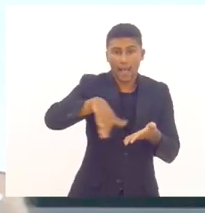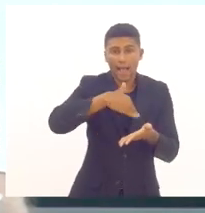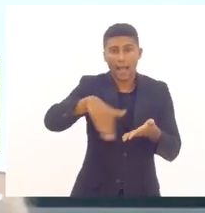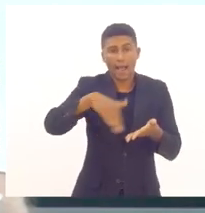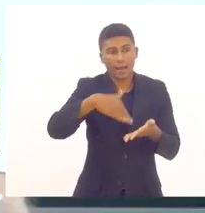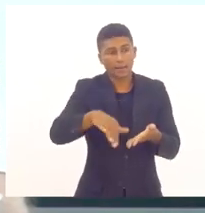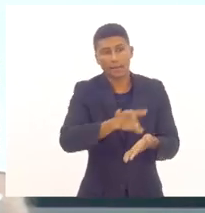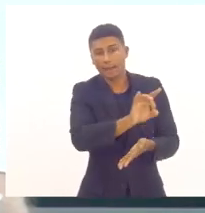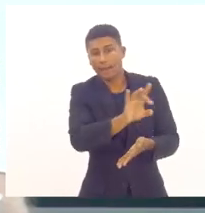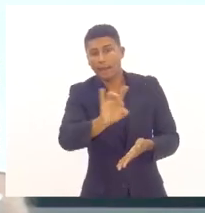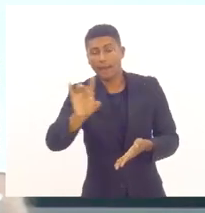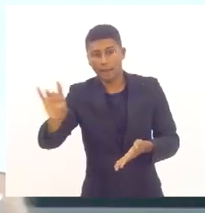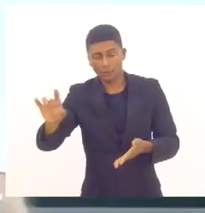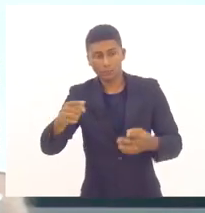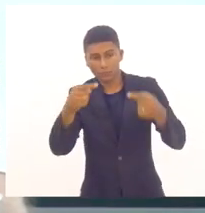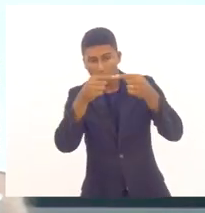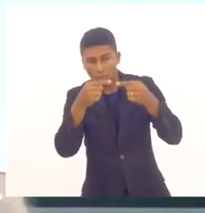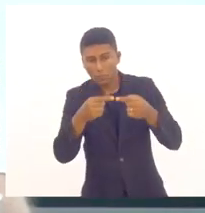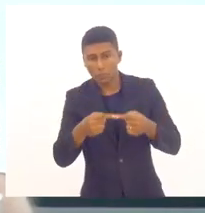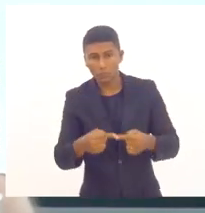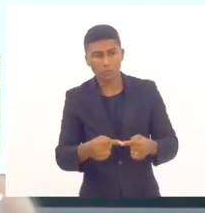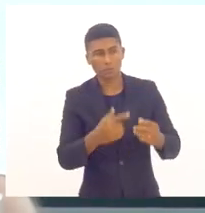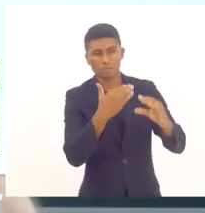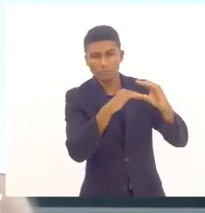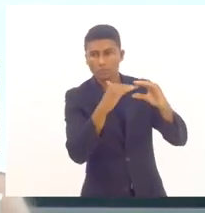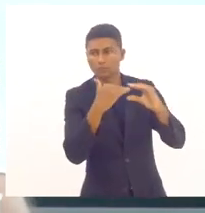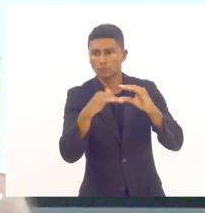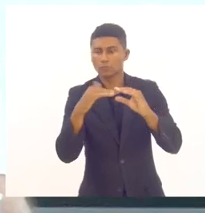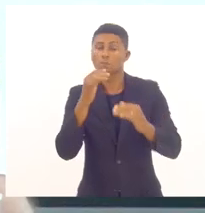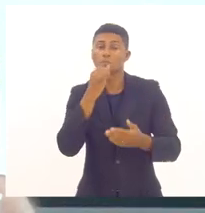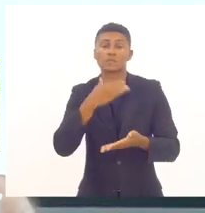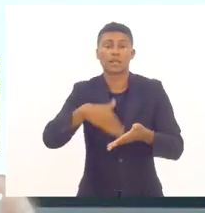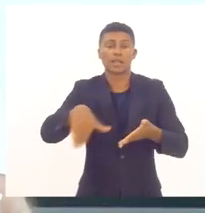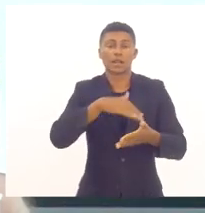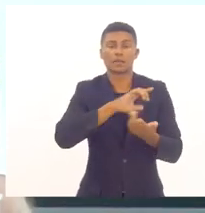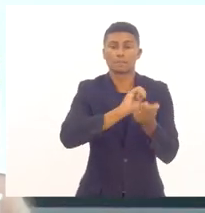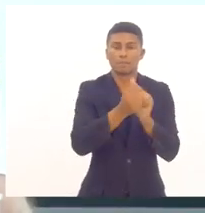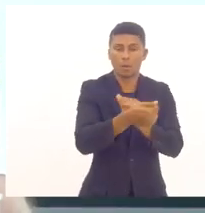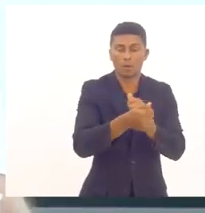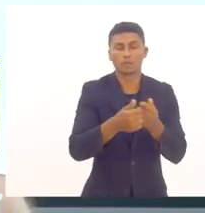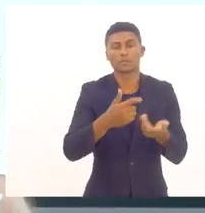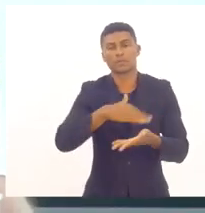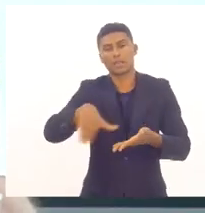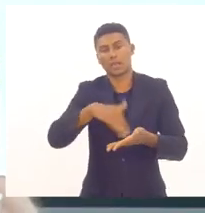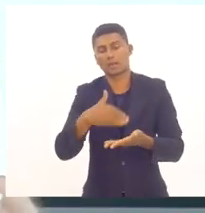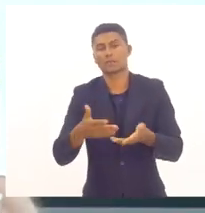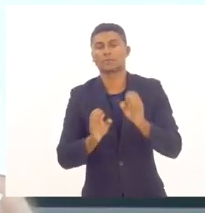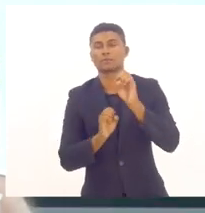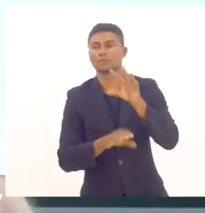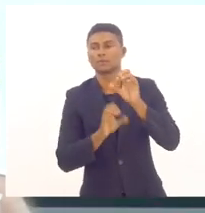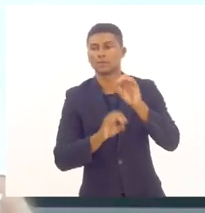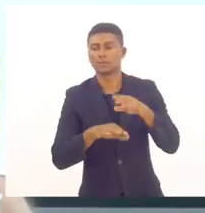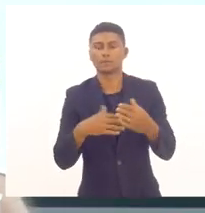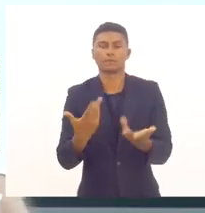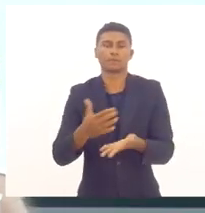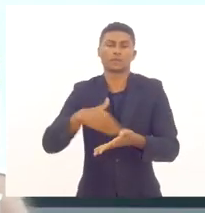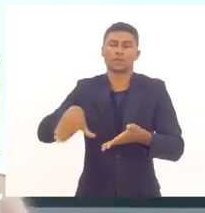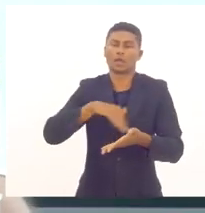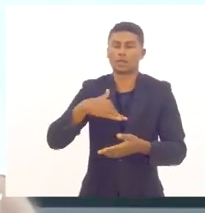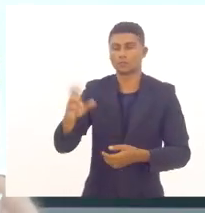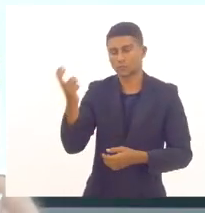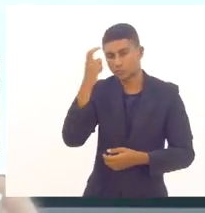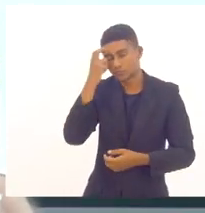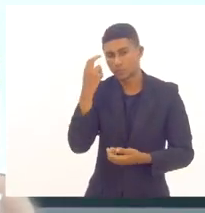na minuta do decreto e no programa. Secretaria de Esporte, Secretaria de Educação, Secretaria de